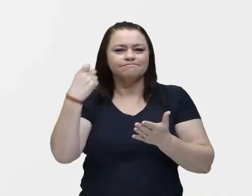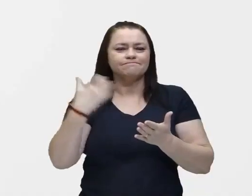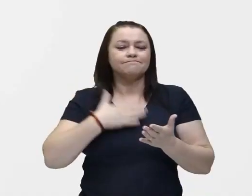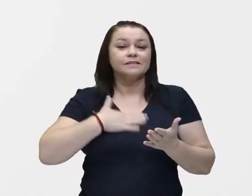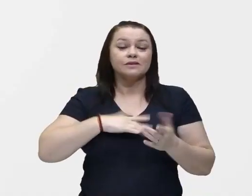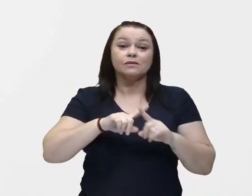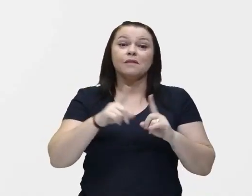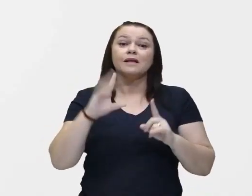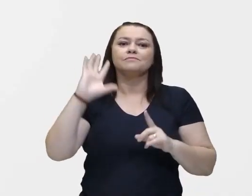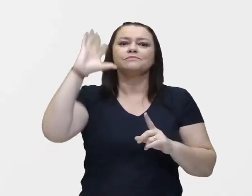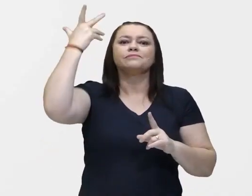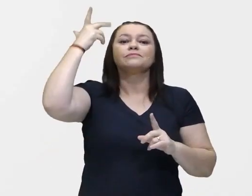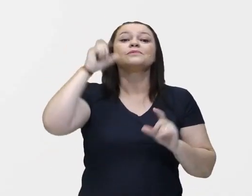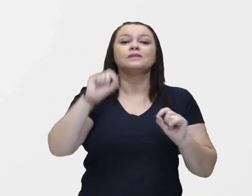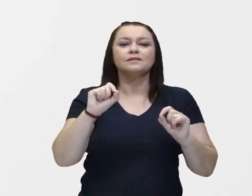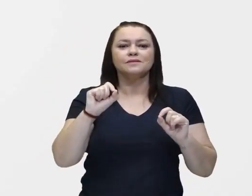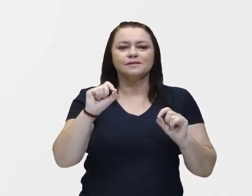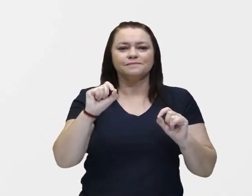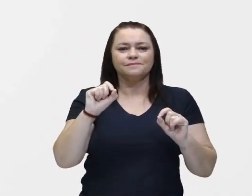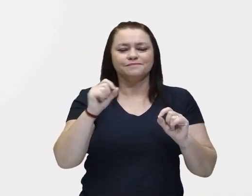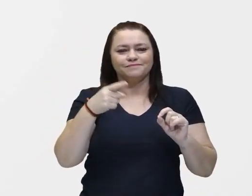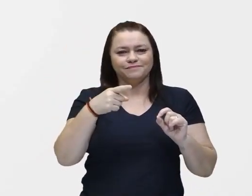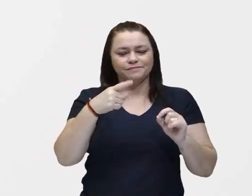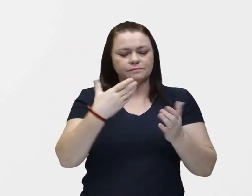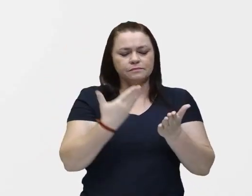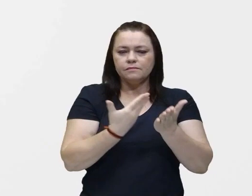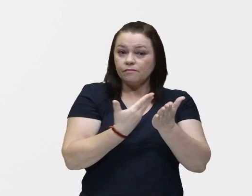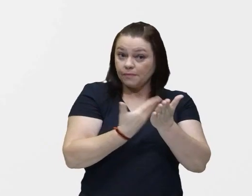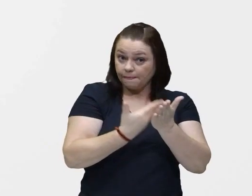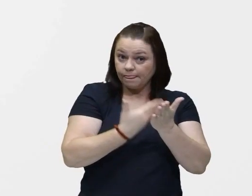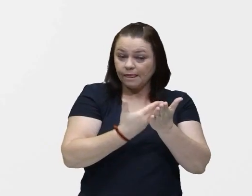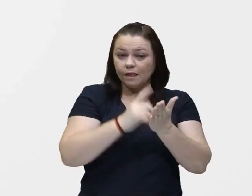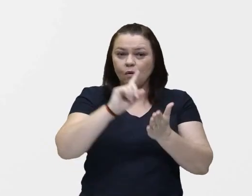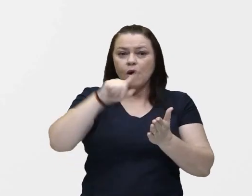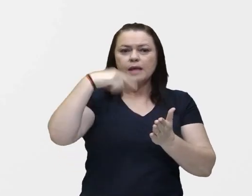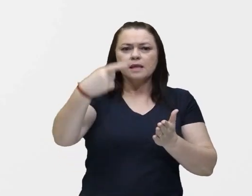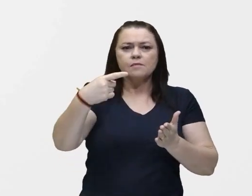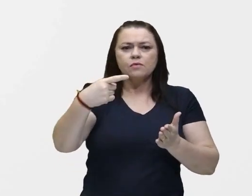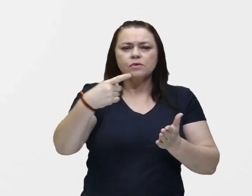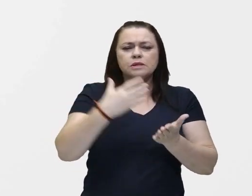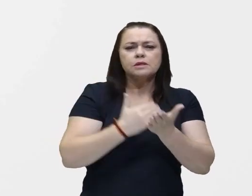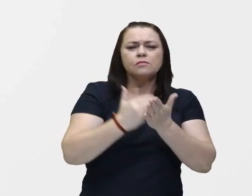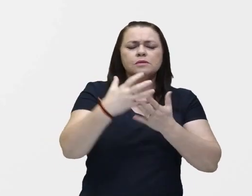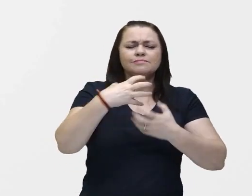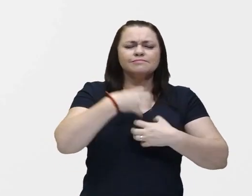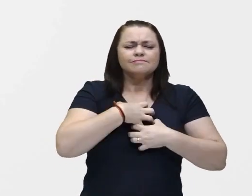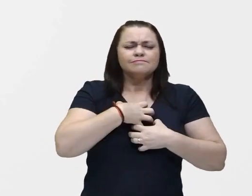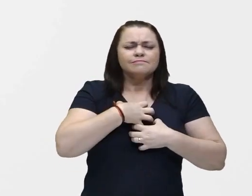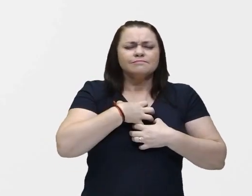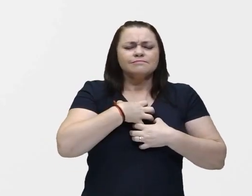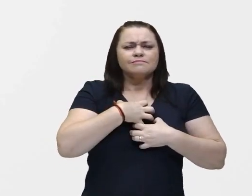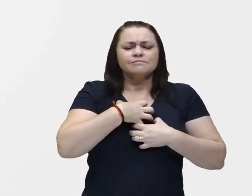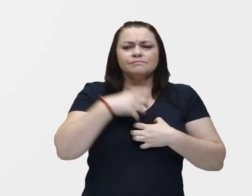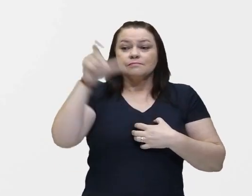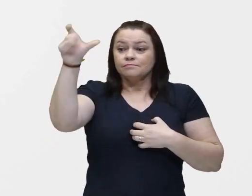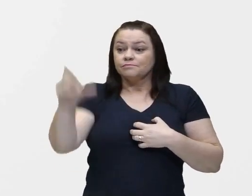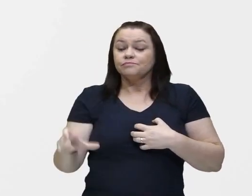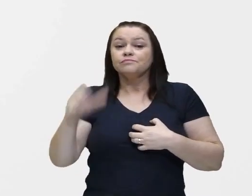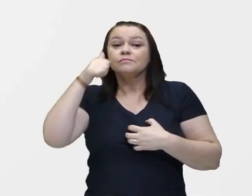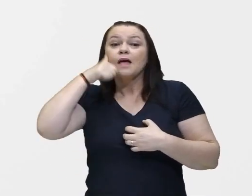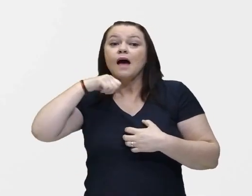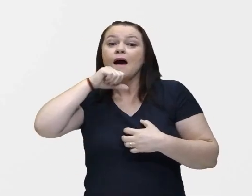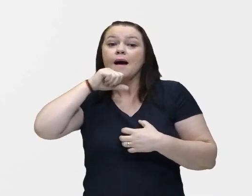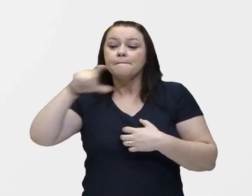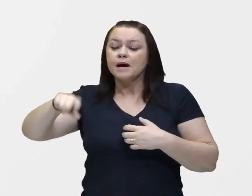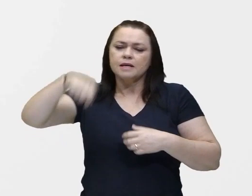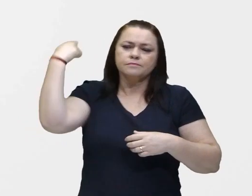tela. Após a aula, Lucas se sentiu mal e sua mãe trouxe um termômetro e pôs